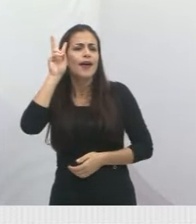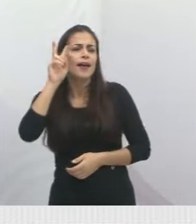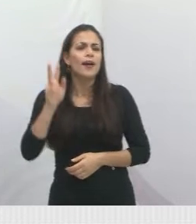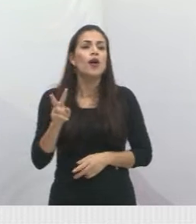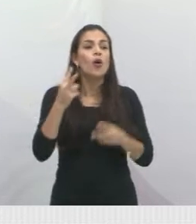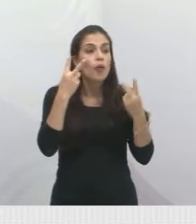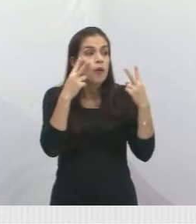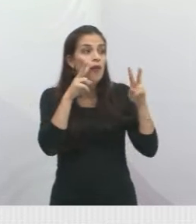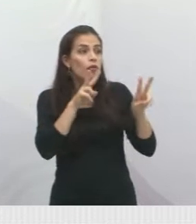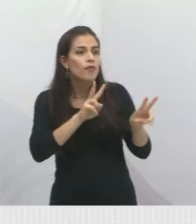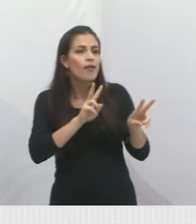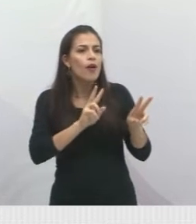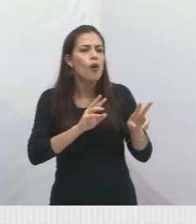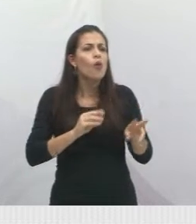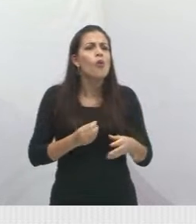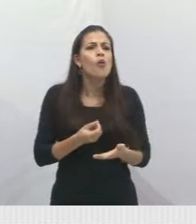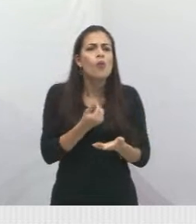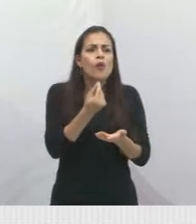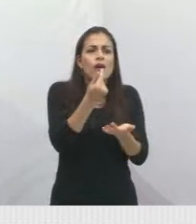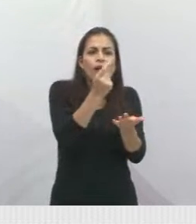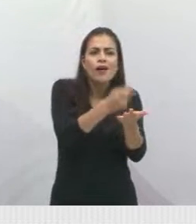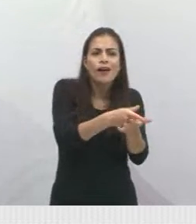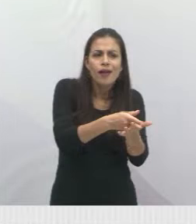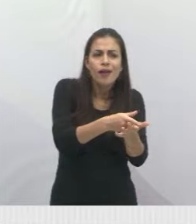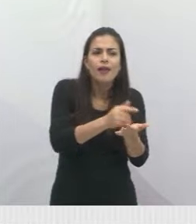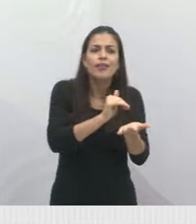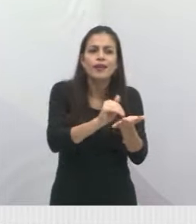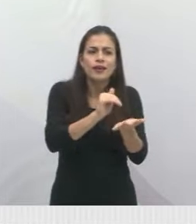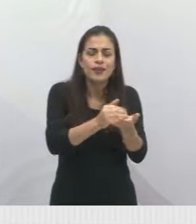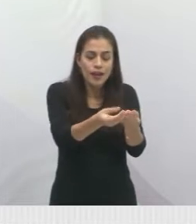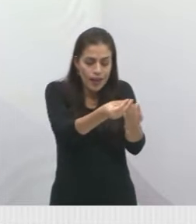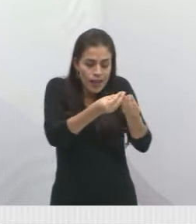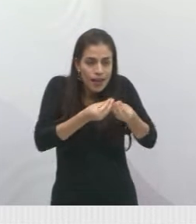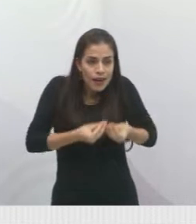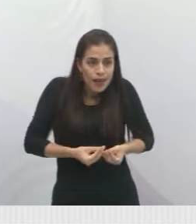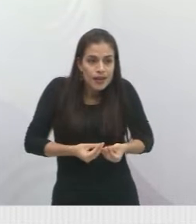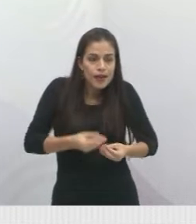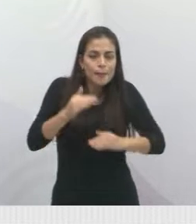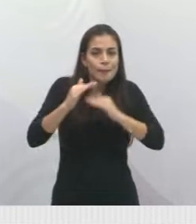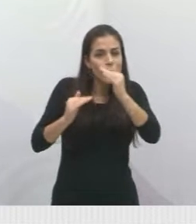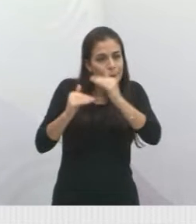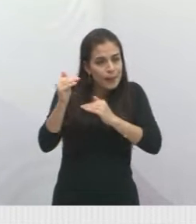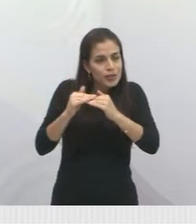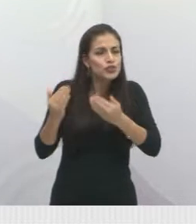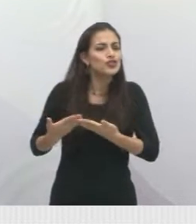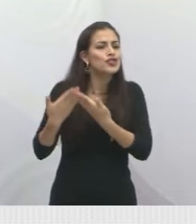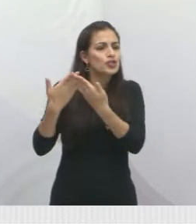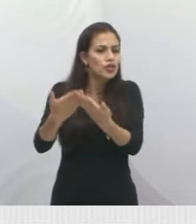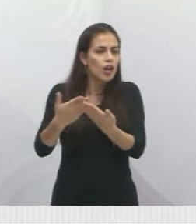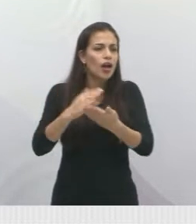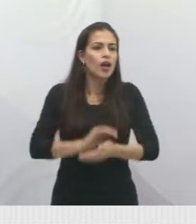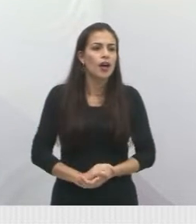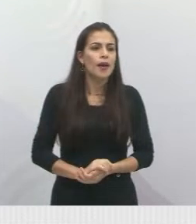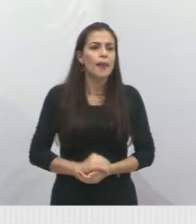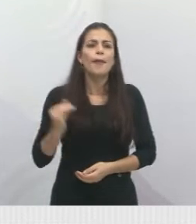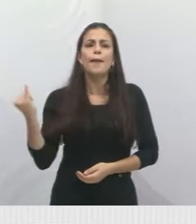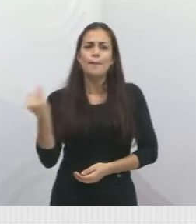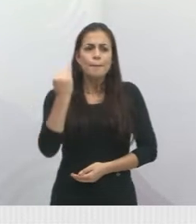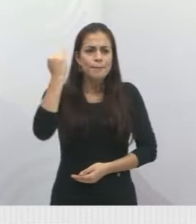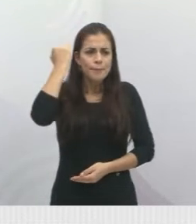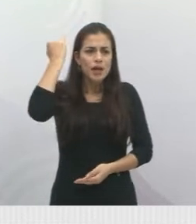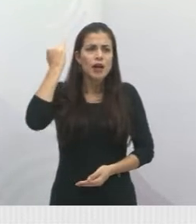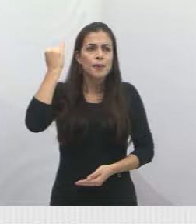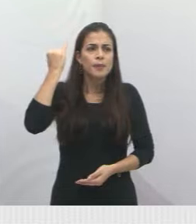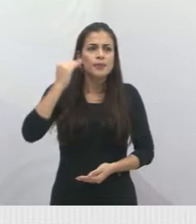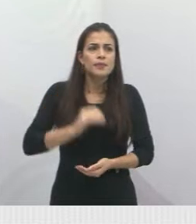quanto de investimento essa secretaria recebe e o quanto ela coloca em prática, né? Principalmente nas questões